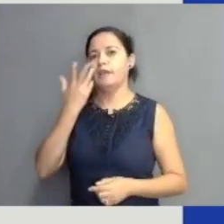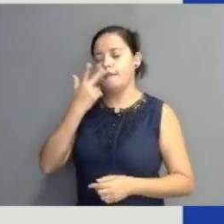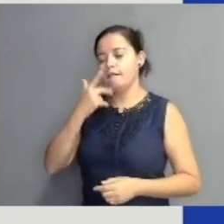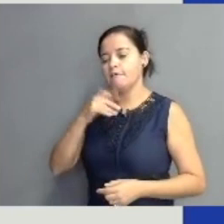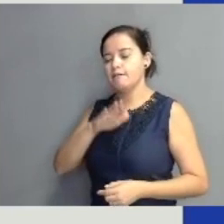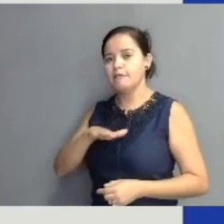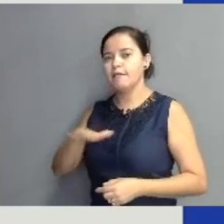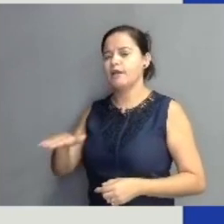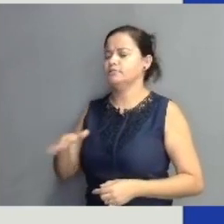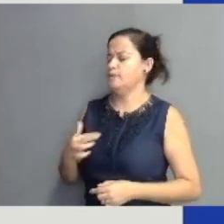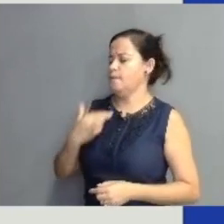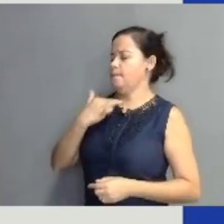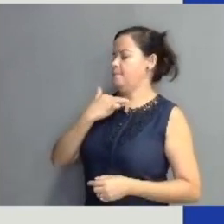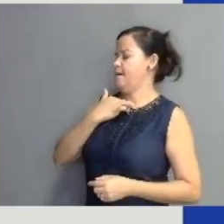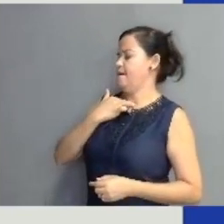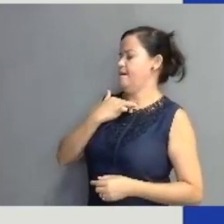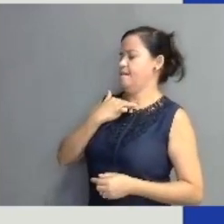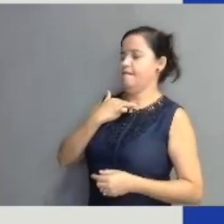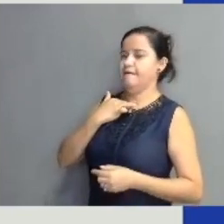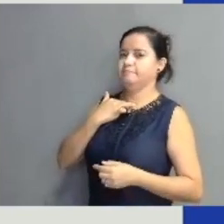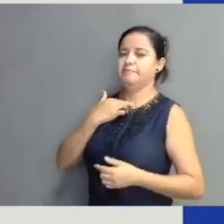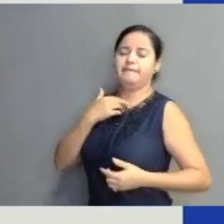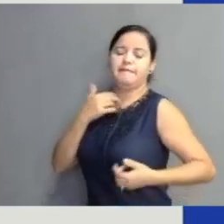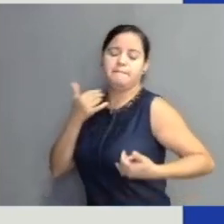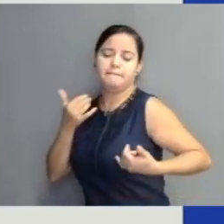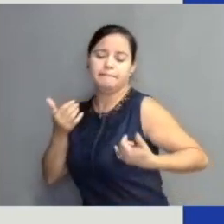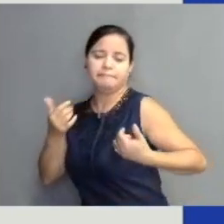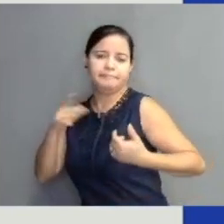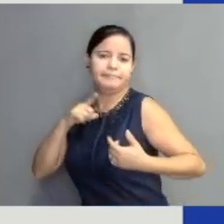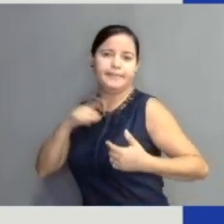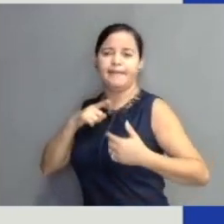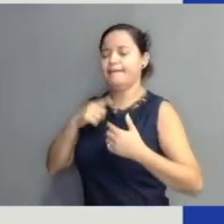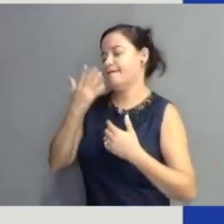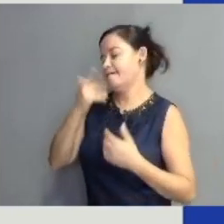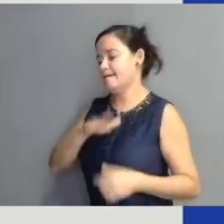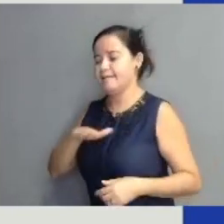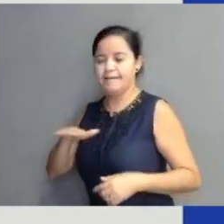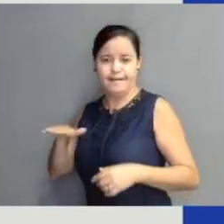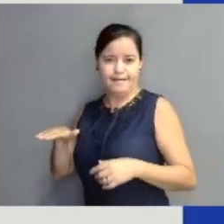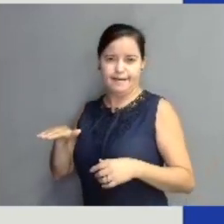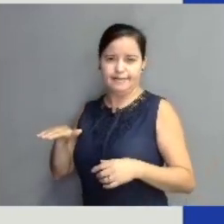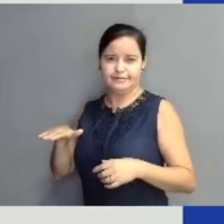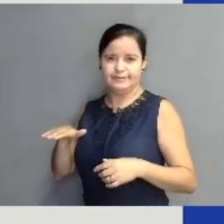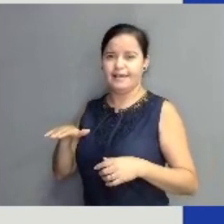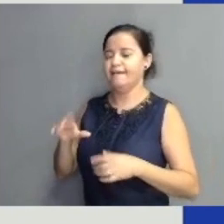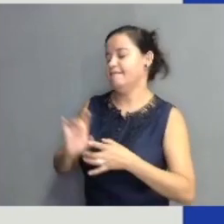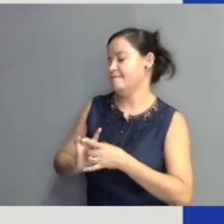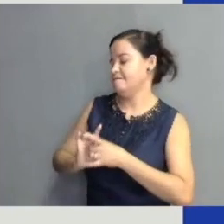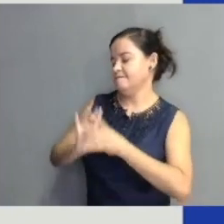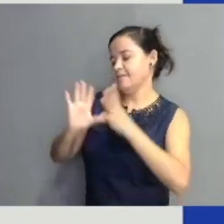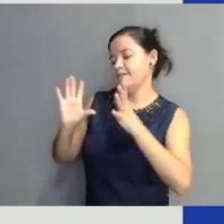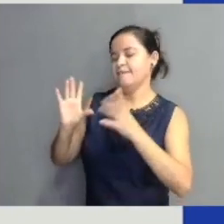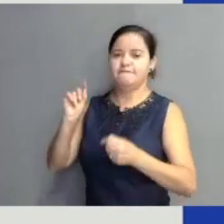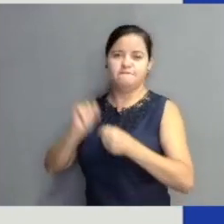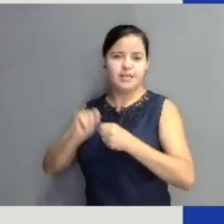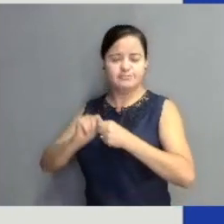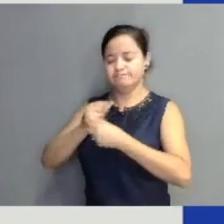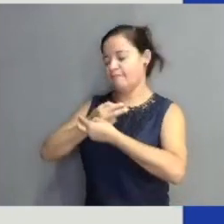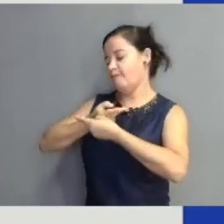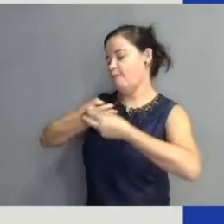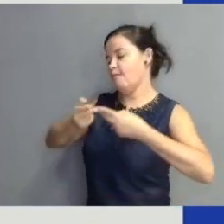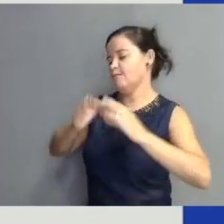sendo criança. Ser criança é ter a liberdade de fazer uma porção de coisas. Ir